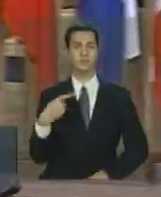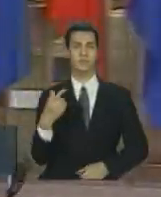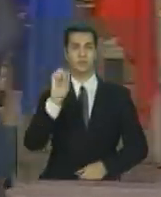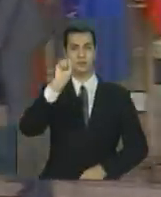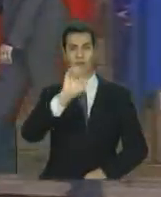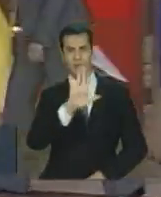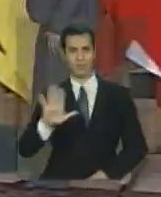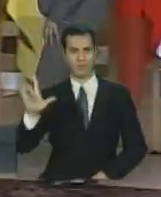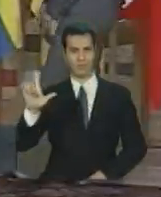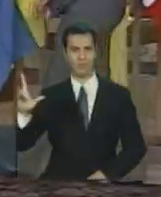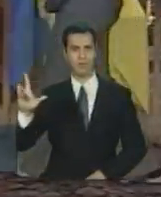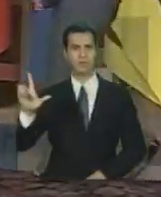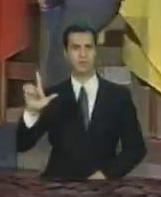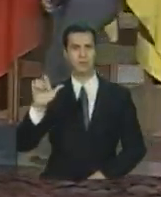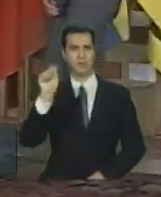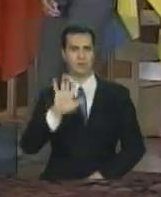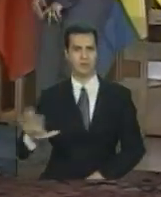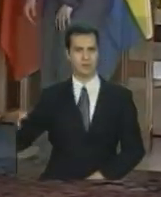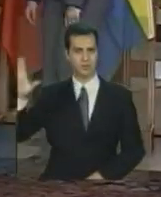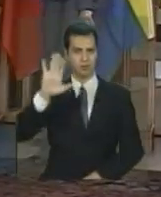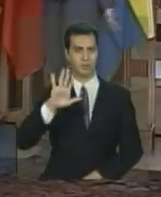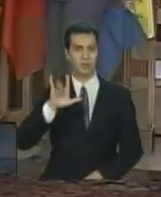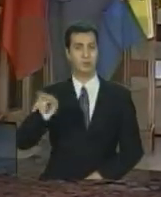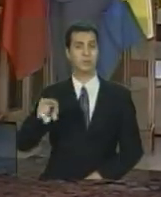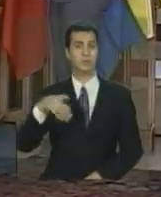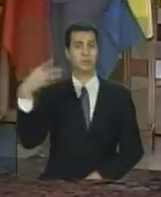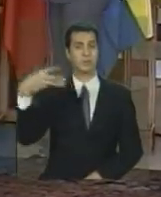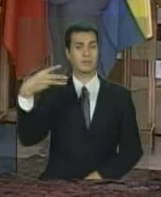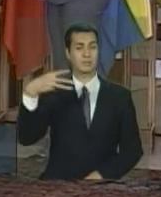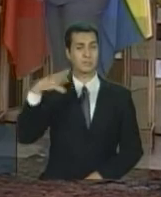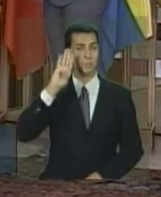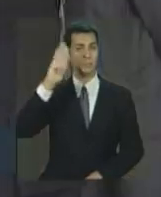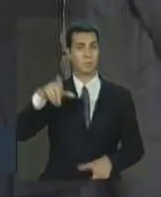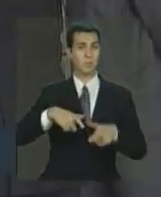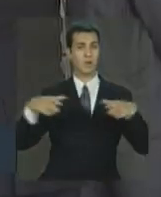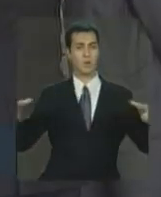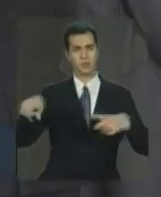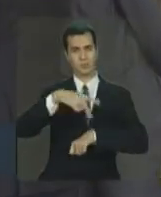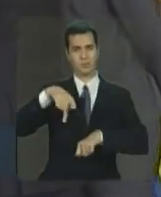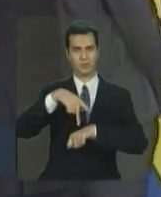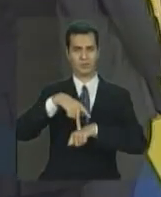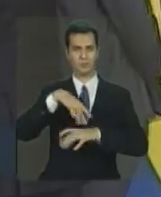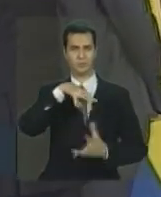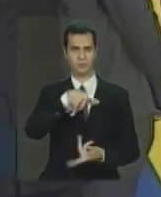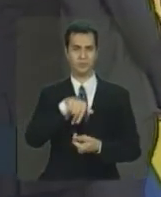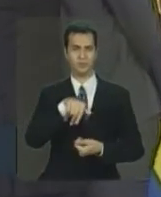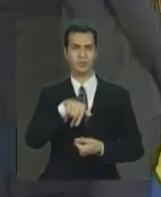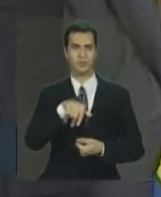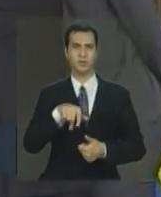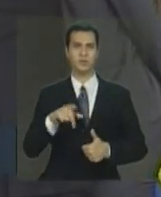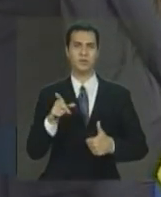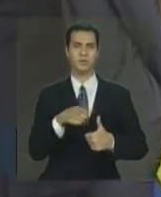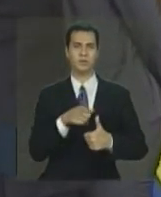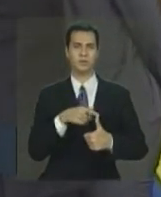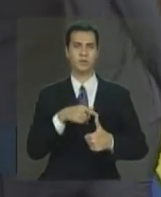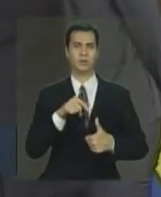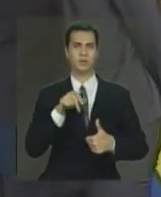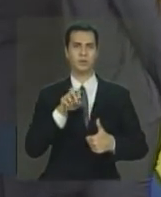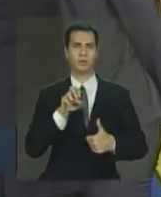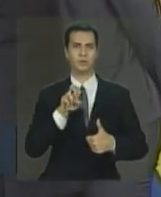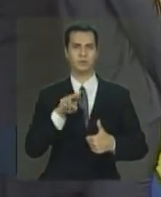Este é o embaixador da China, que está situada na parte leste da Ásia.